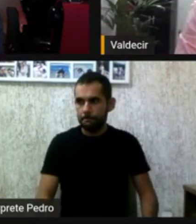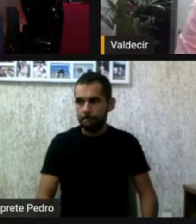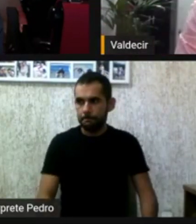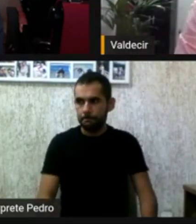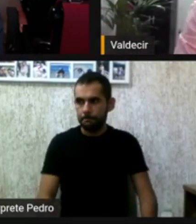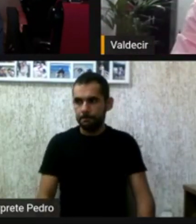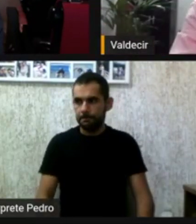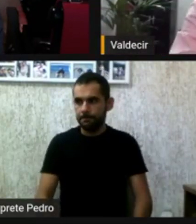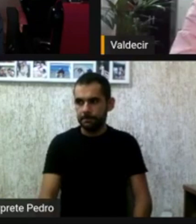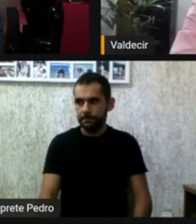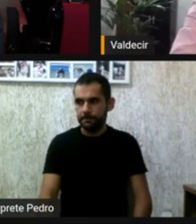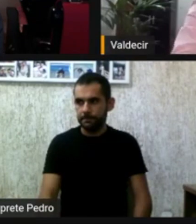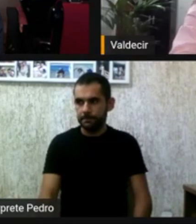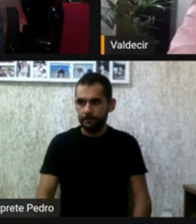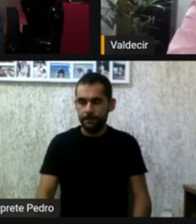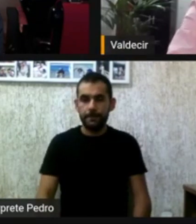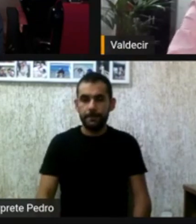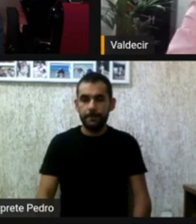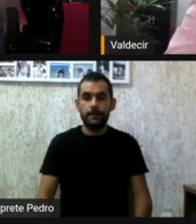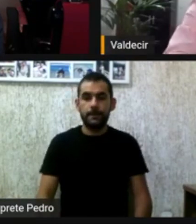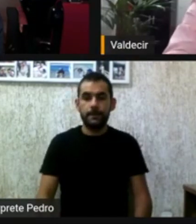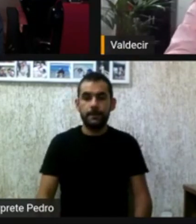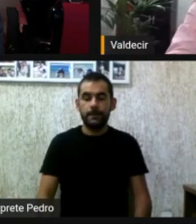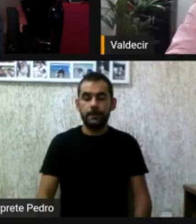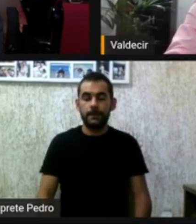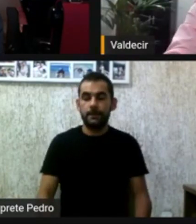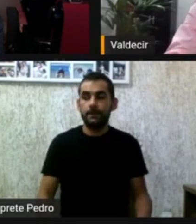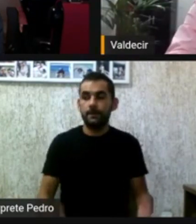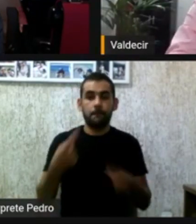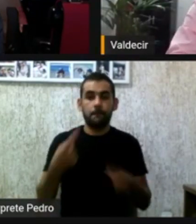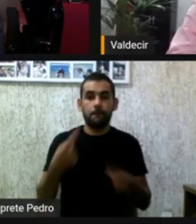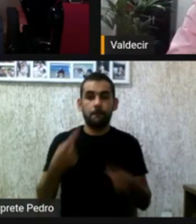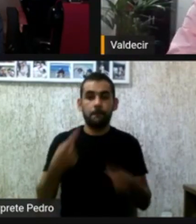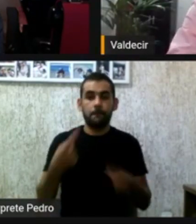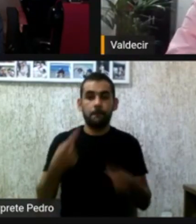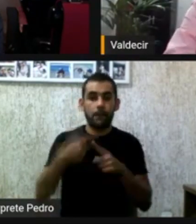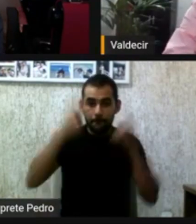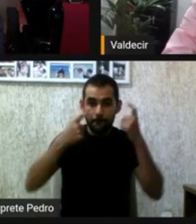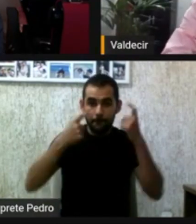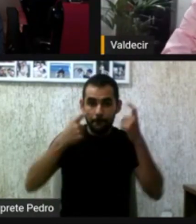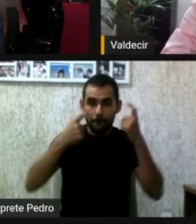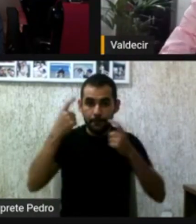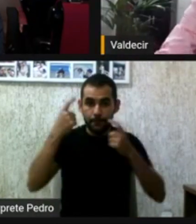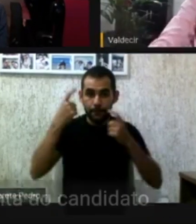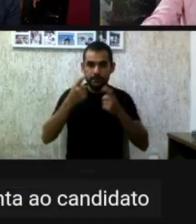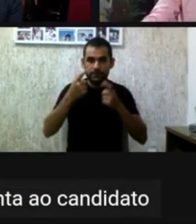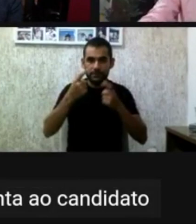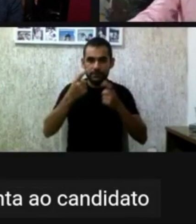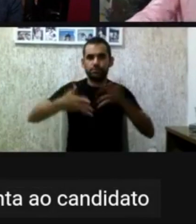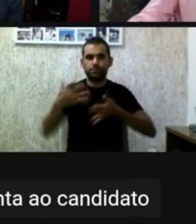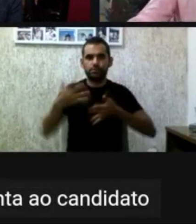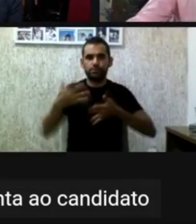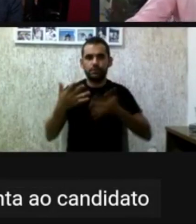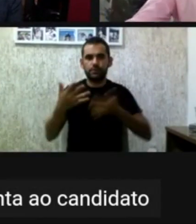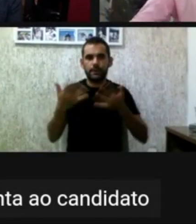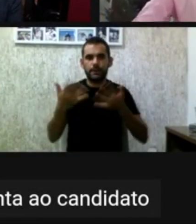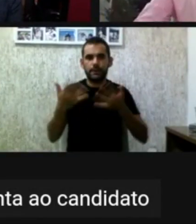Mas, aí, isso. Aí, clica aí. Deixa eu bater a senha. Ah, você já teve aqui em casa, né?